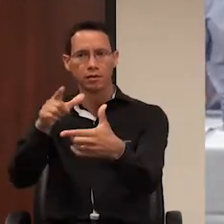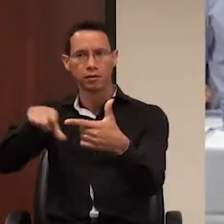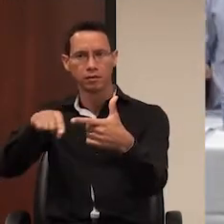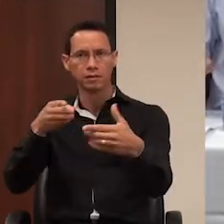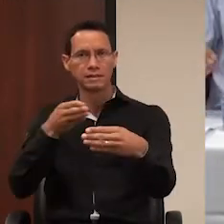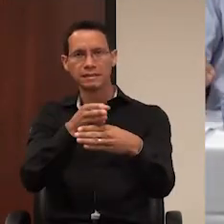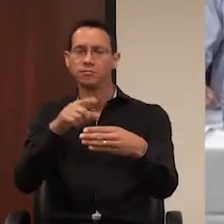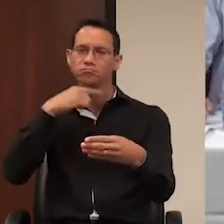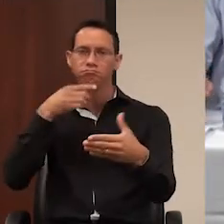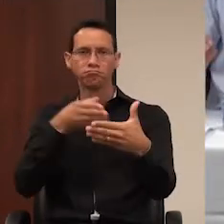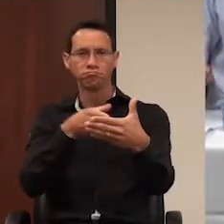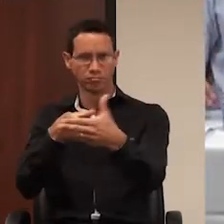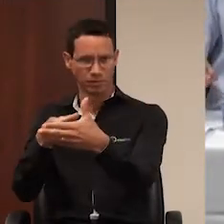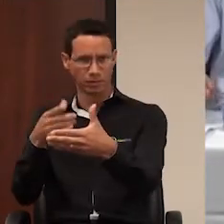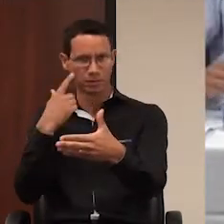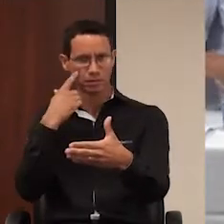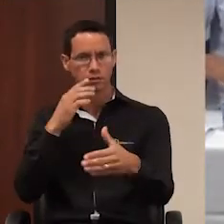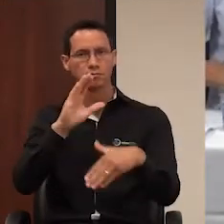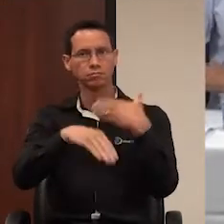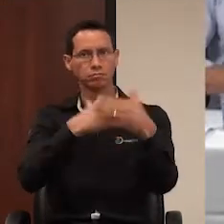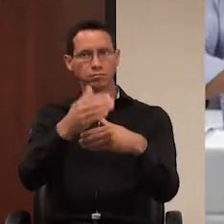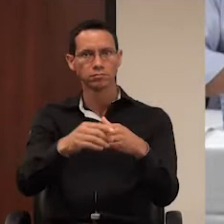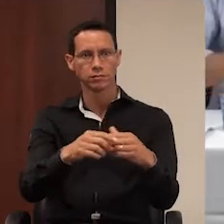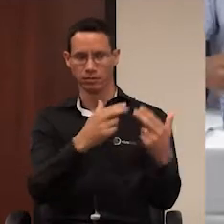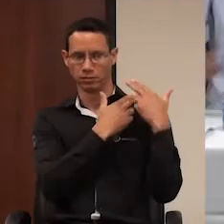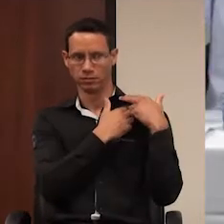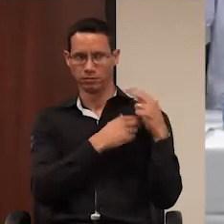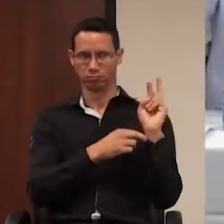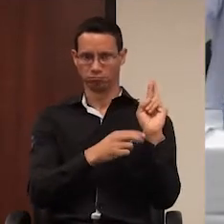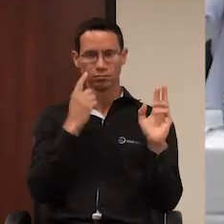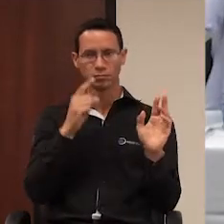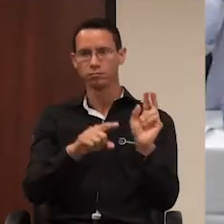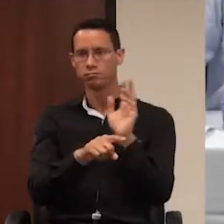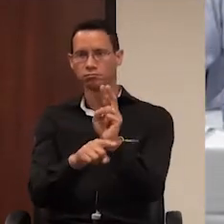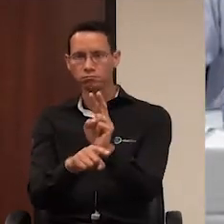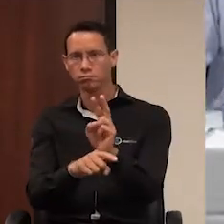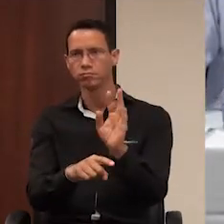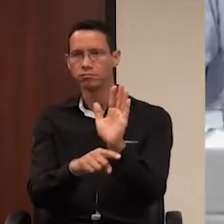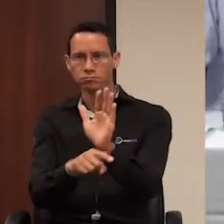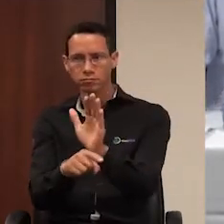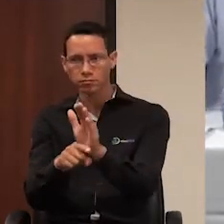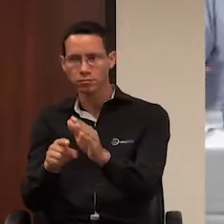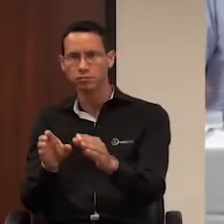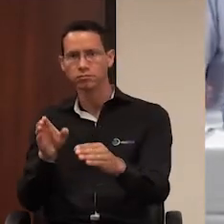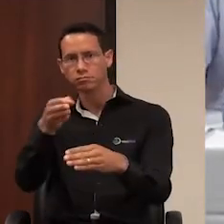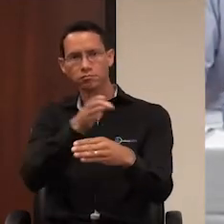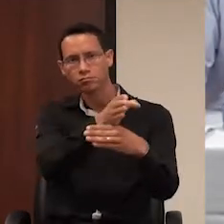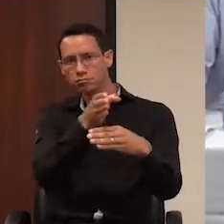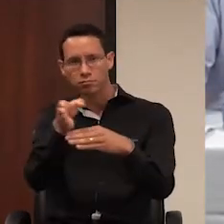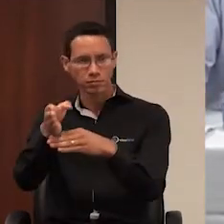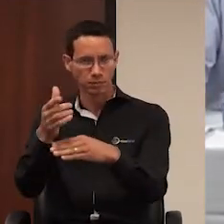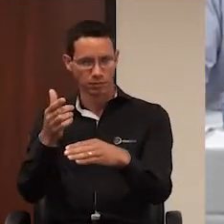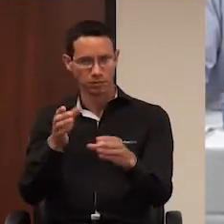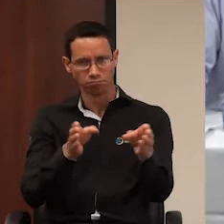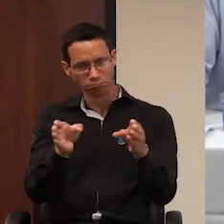e tentar, na medida do possível, fazer com que o curador apoie essa pessoa para que ela consiga ultrapassar essas barreiras, é óbvio que eu